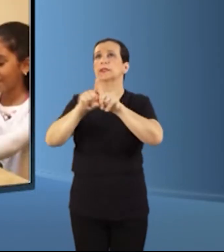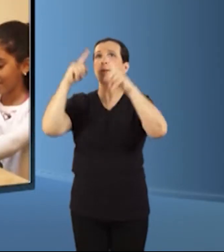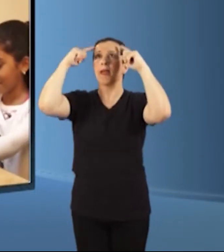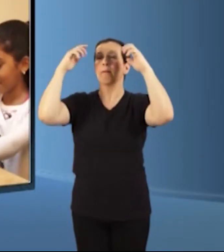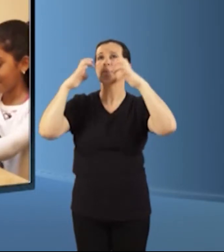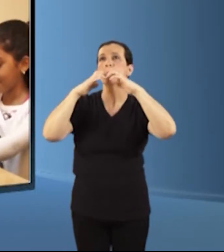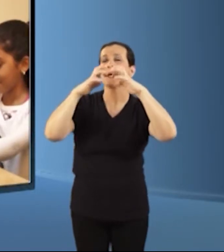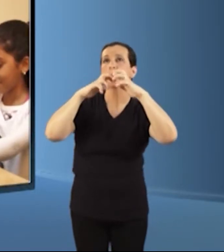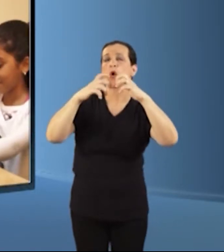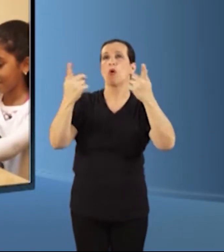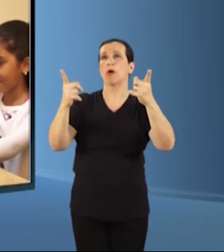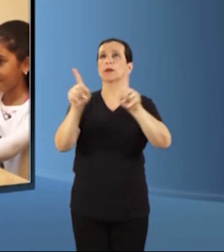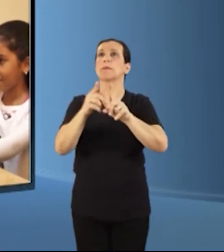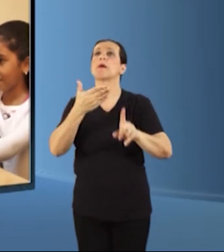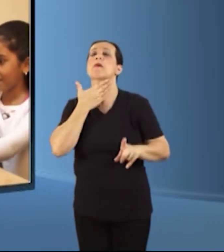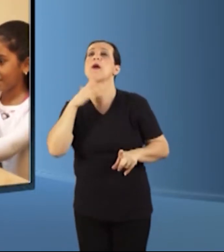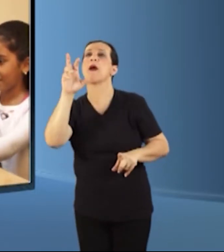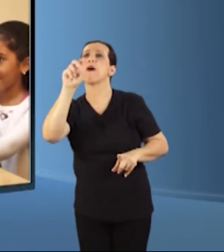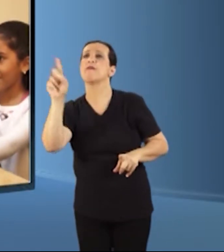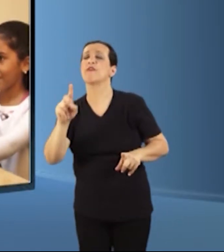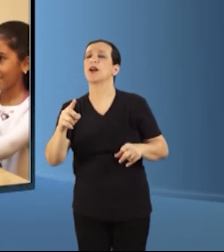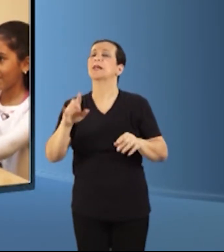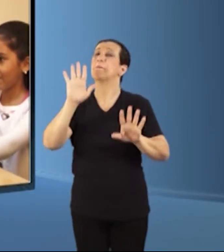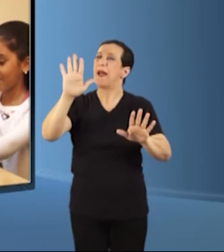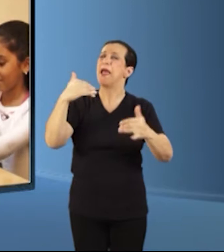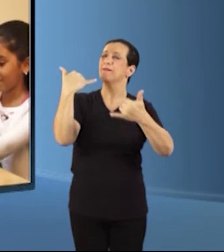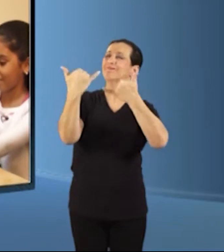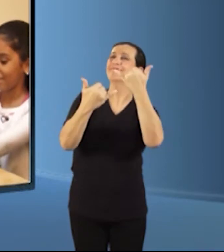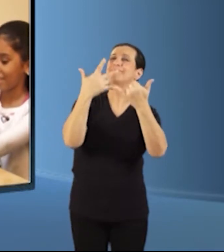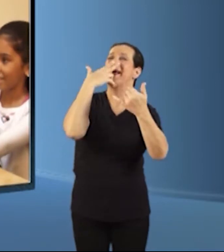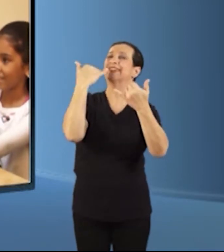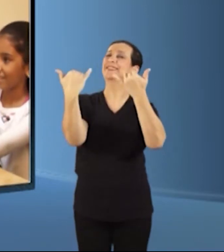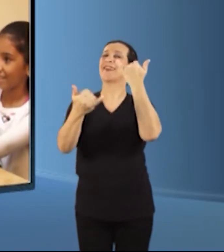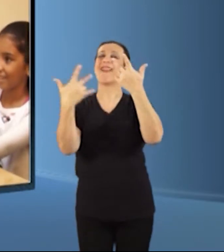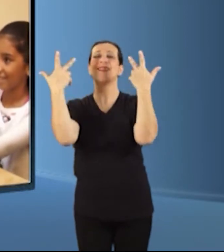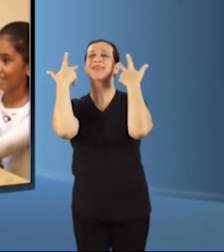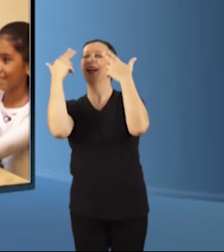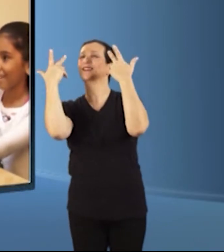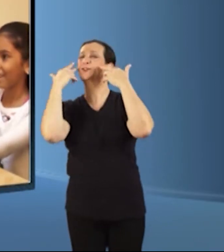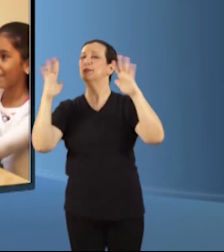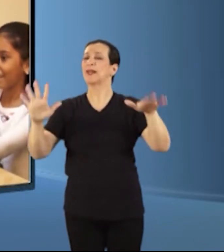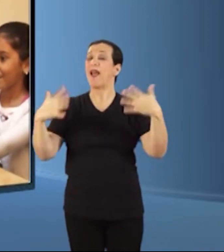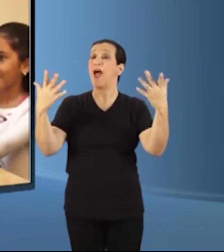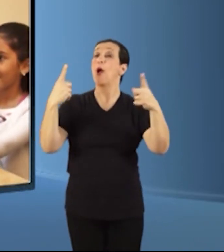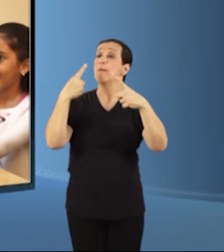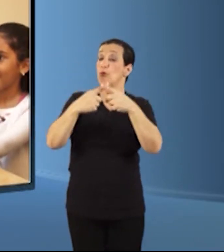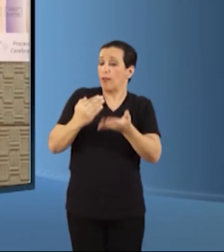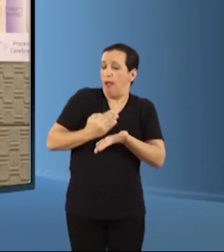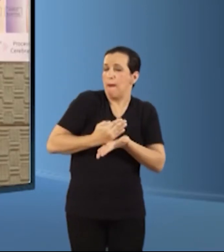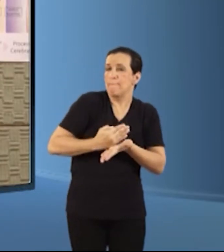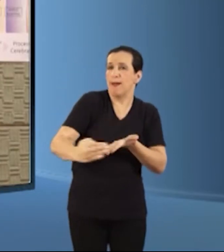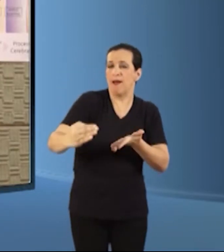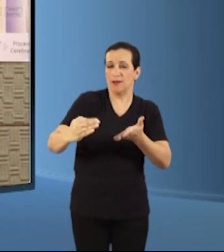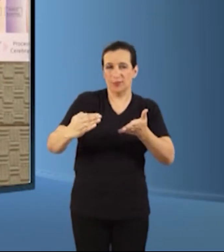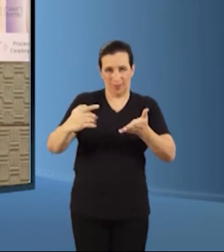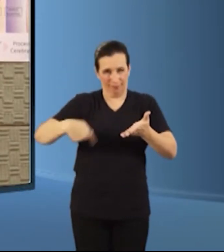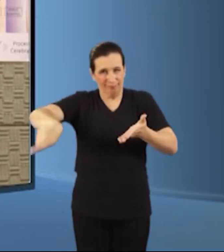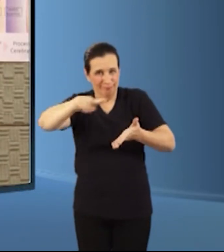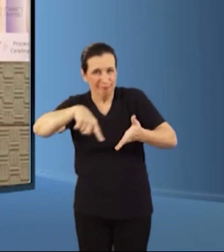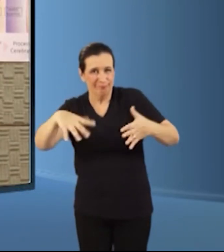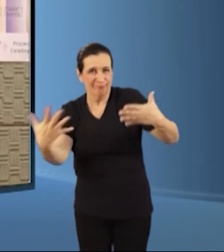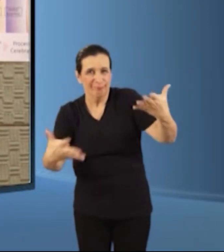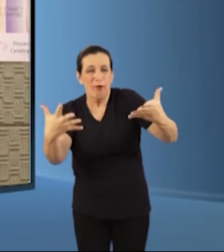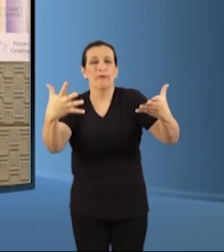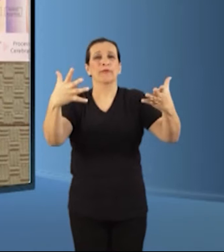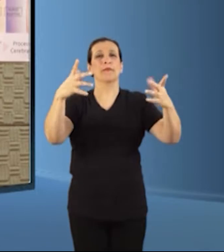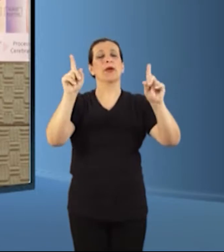trabalhe também a memória, a voz, isso sempre de uma maneira assim muito divertida, muito natural, porque vai ser a partir